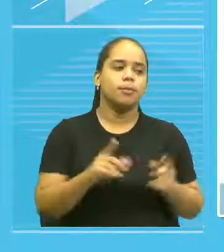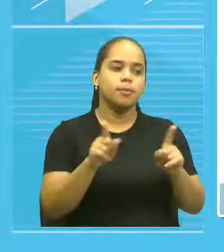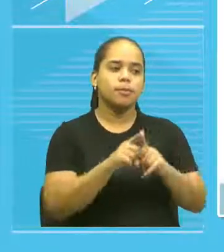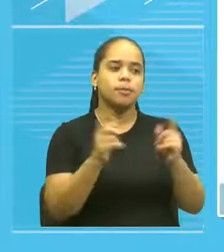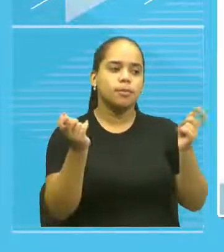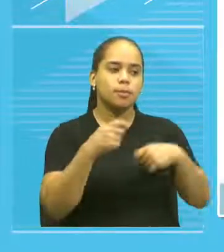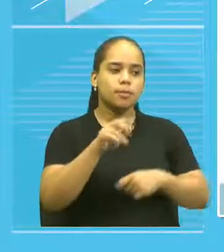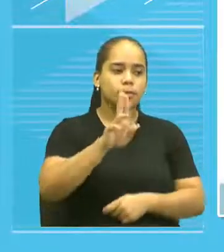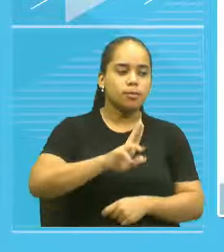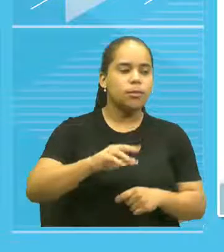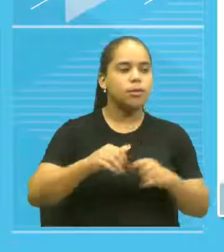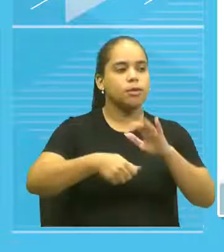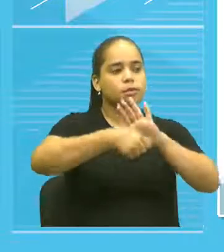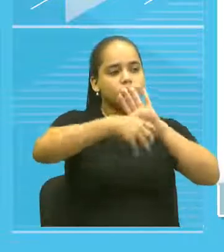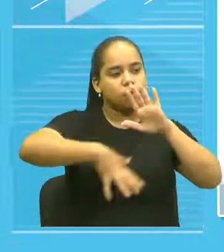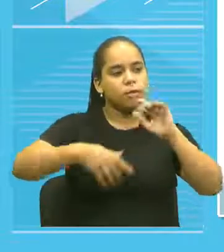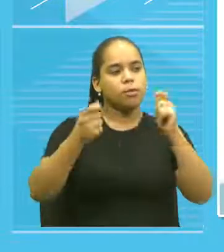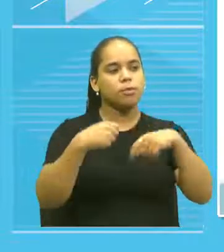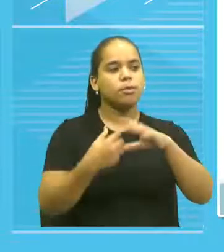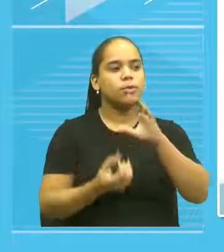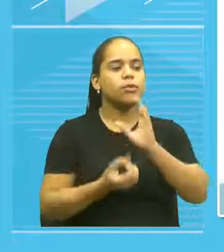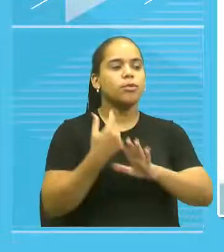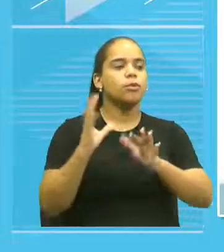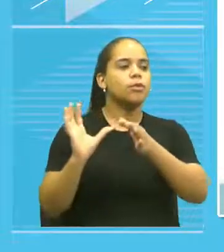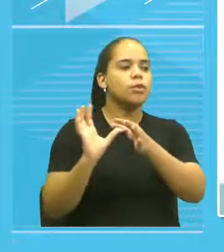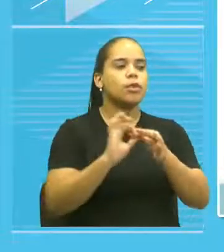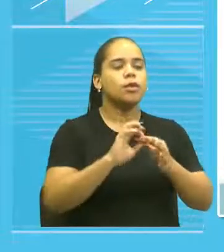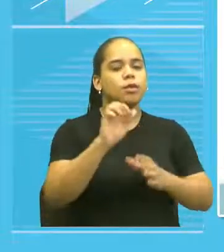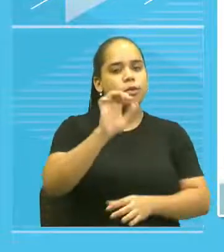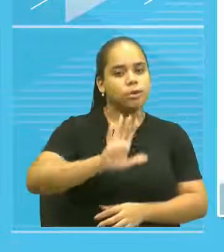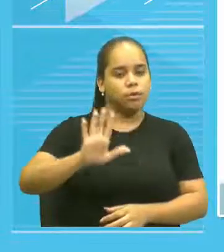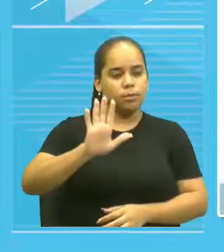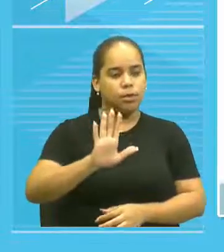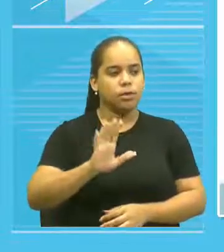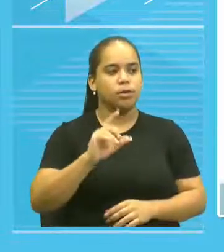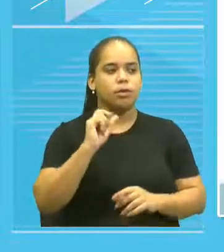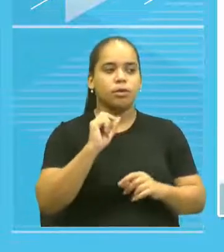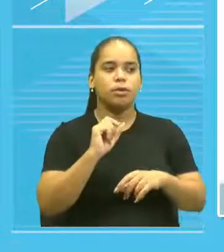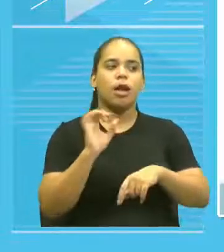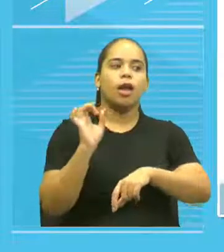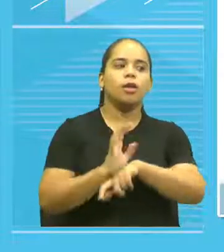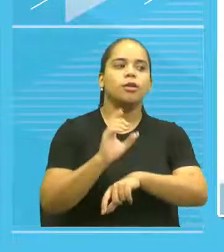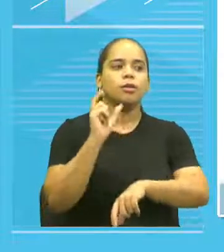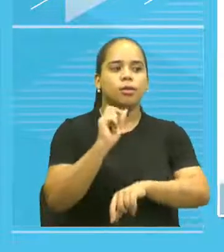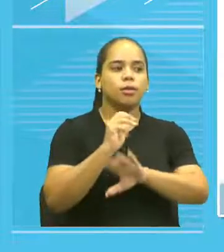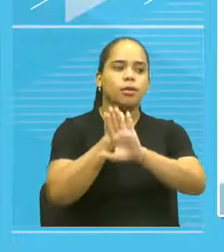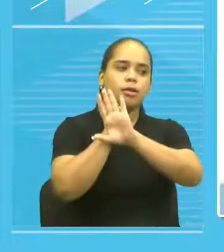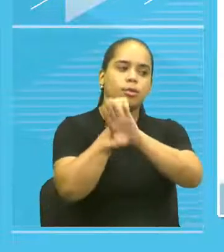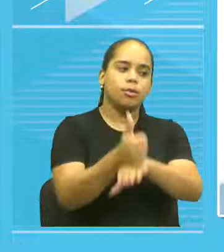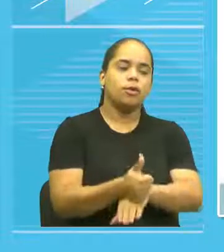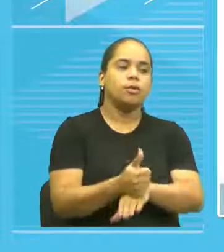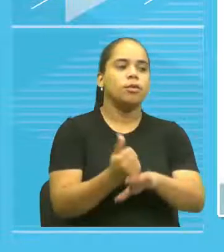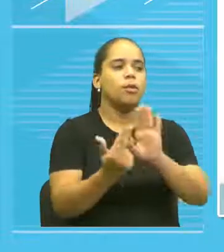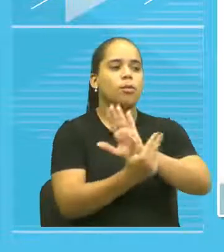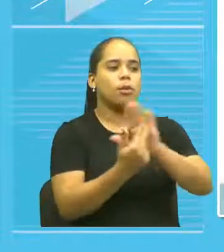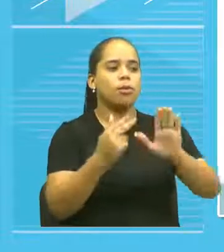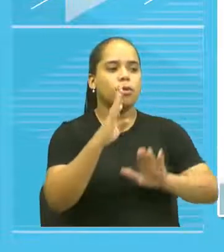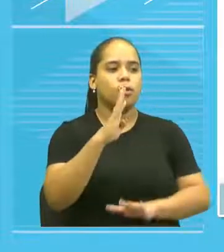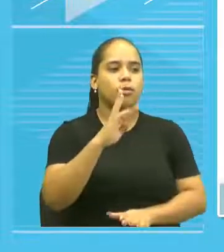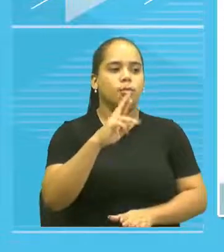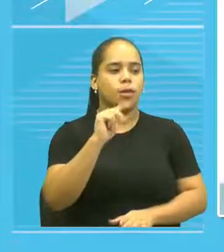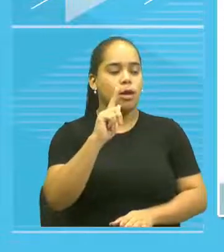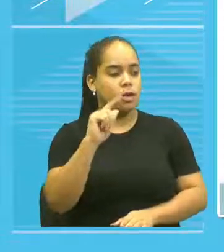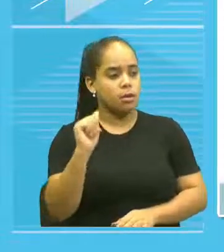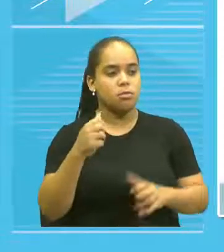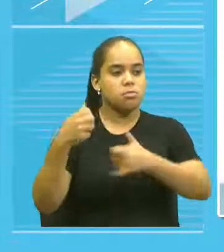usar uma figura de linguagem para criar conexões nos tratativas o alerta aqui é que a metonímia segundo Braga que é